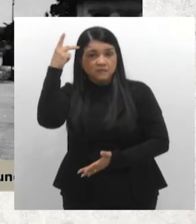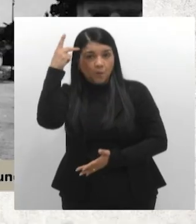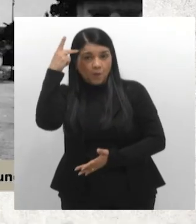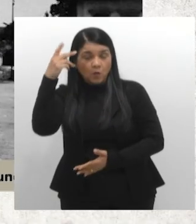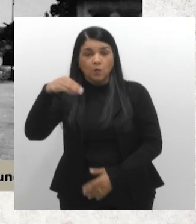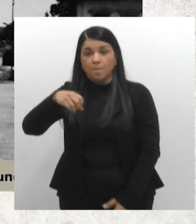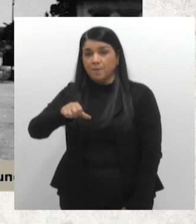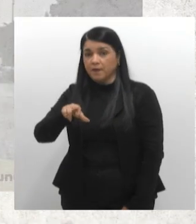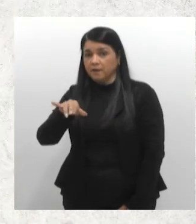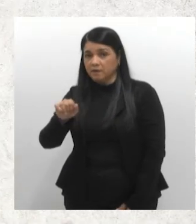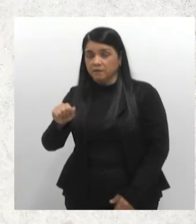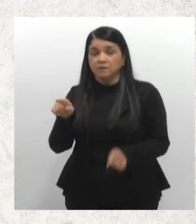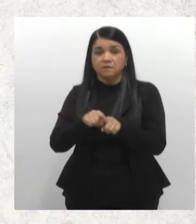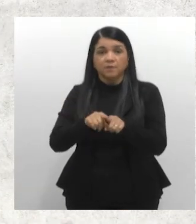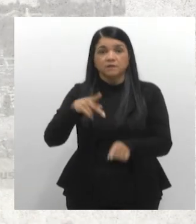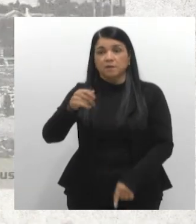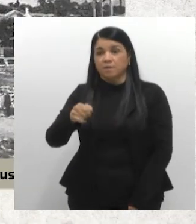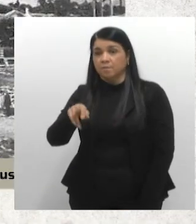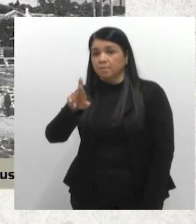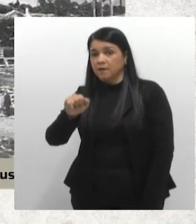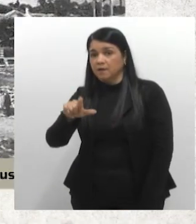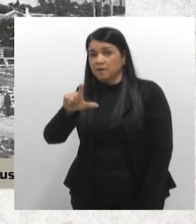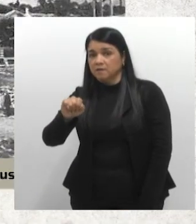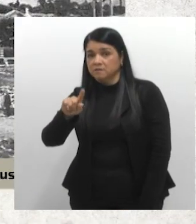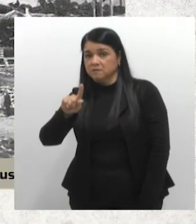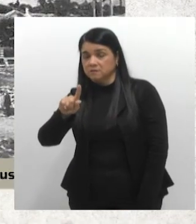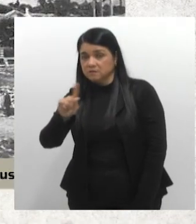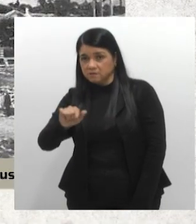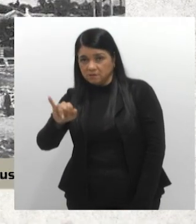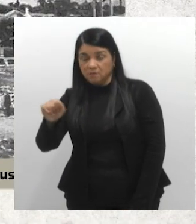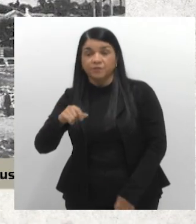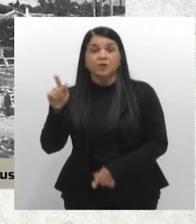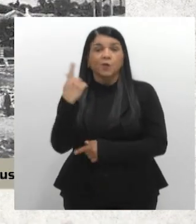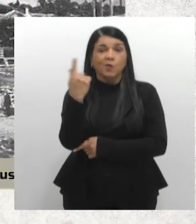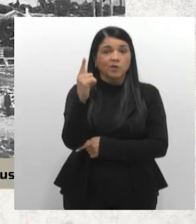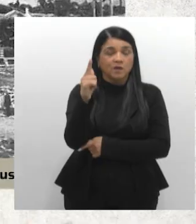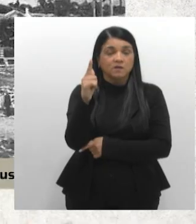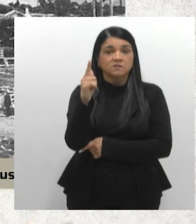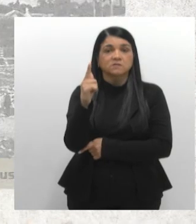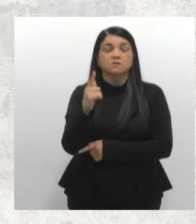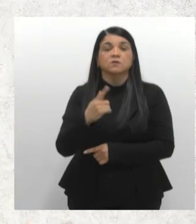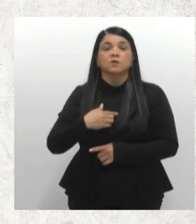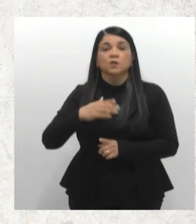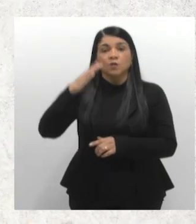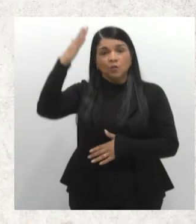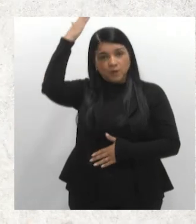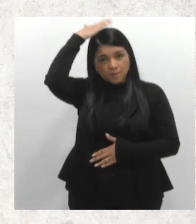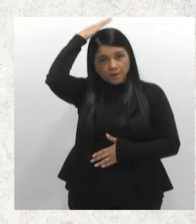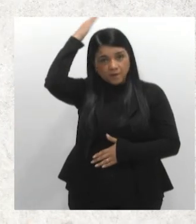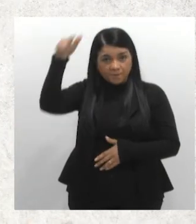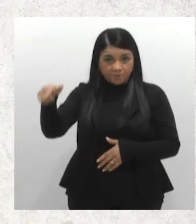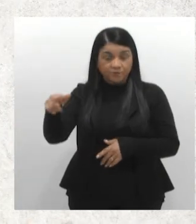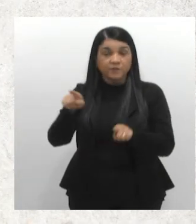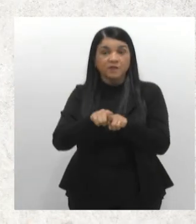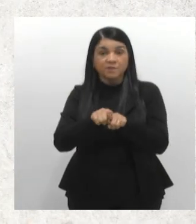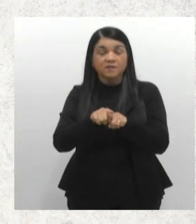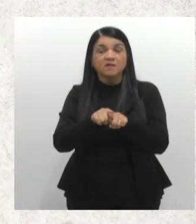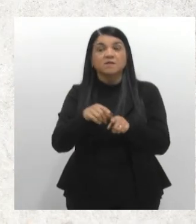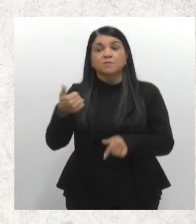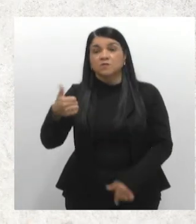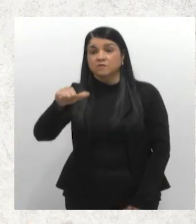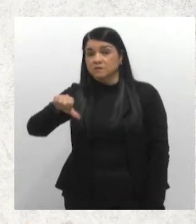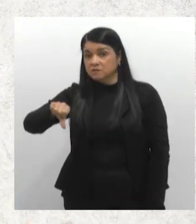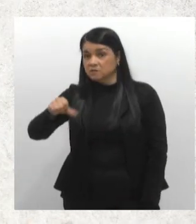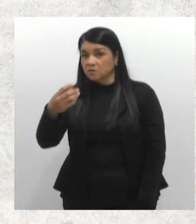Mariana e das prelazias de Goiás e Cuiabá, em 1745. A área desmembrada